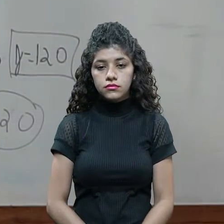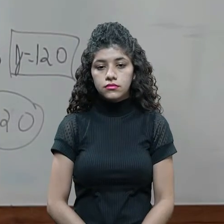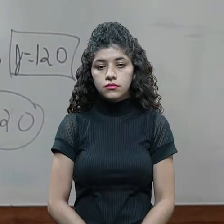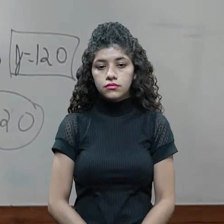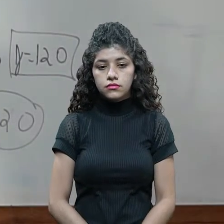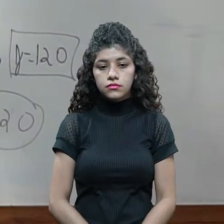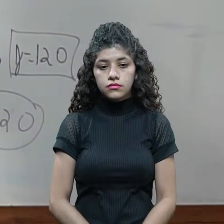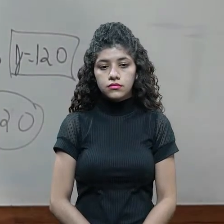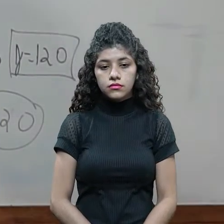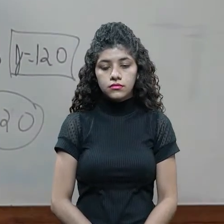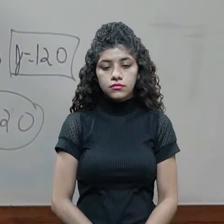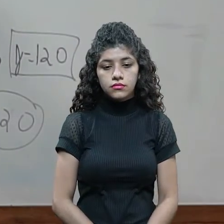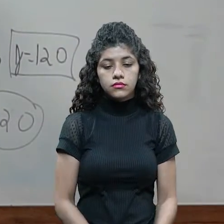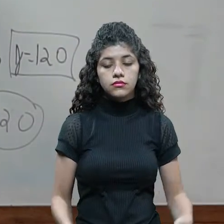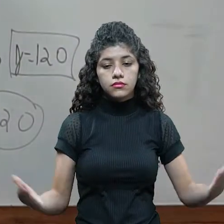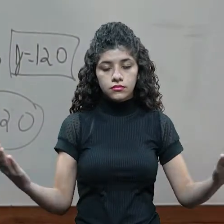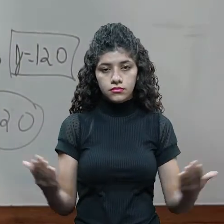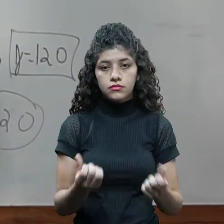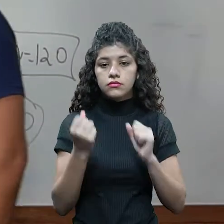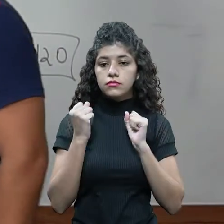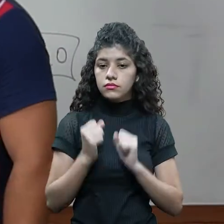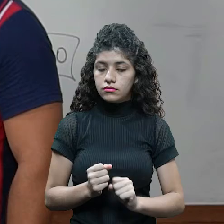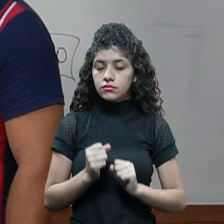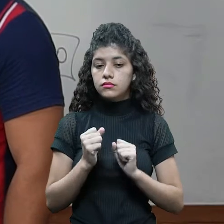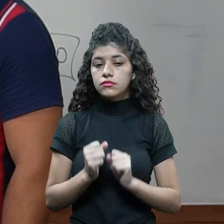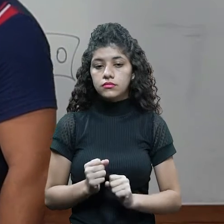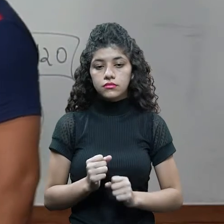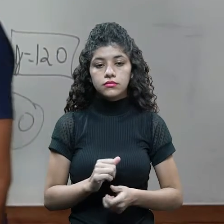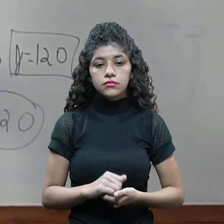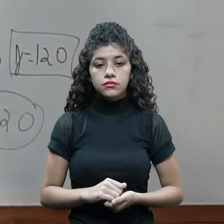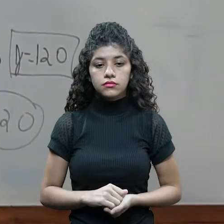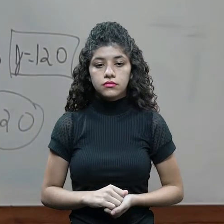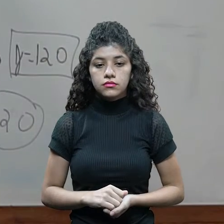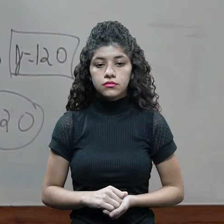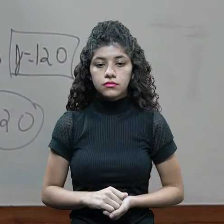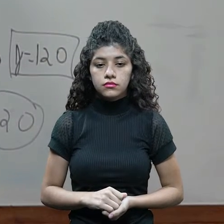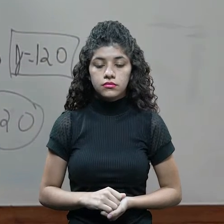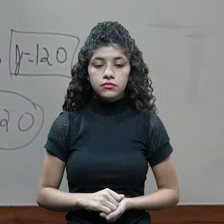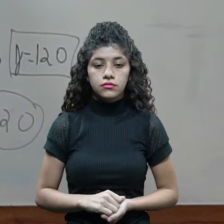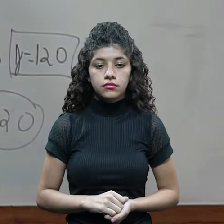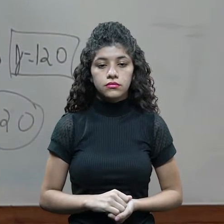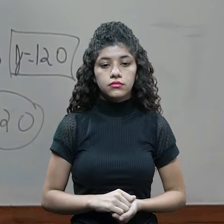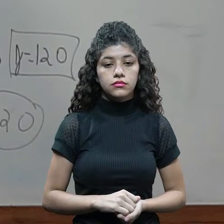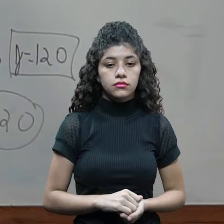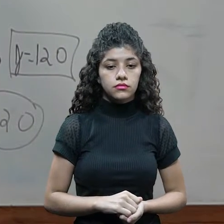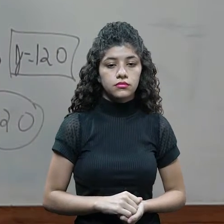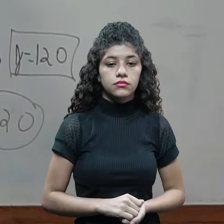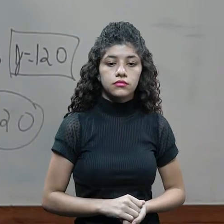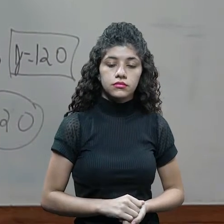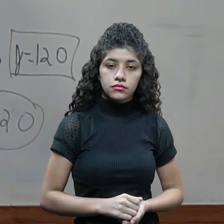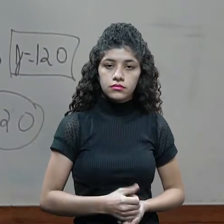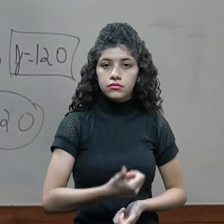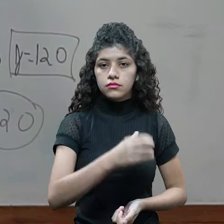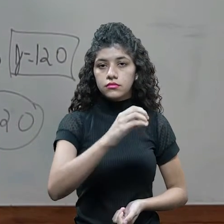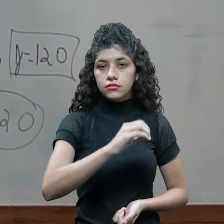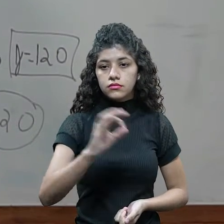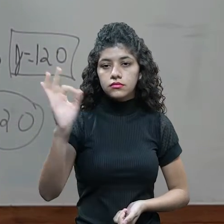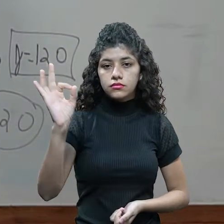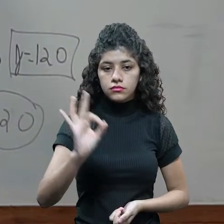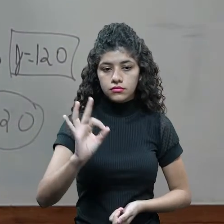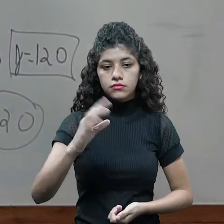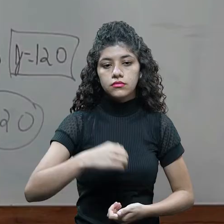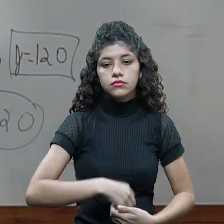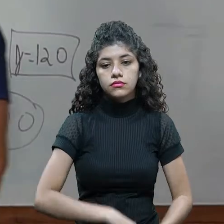multiplico embaixo, eu multiplico em cima. Agora sim. Eu tenho 60 sobre 100, que equivale ao quê?